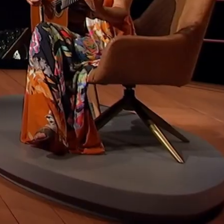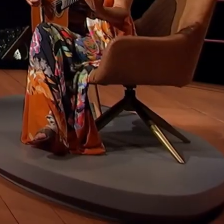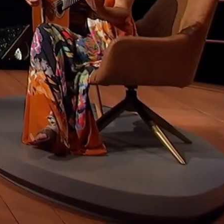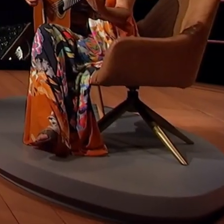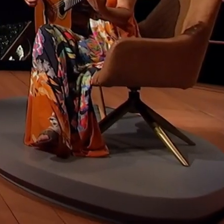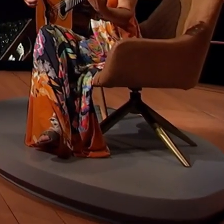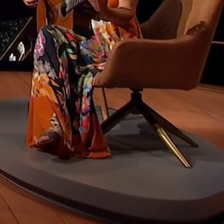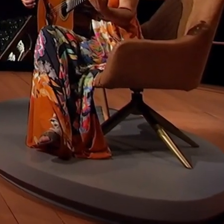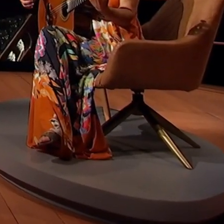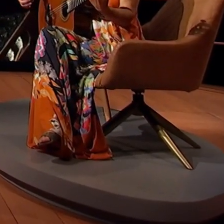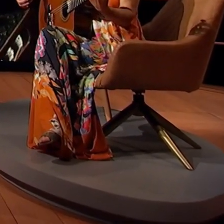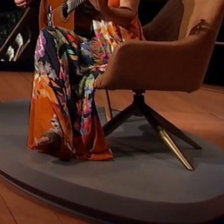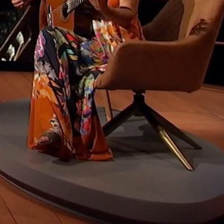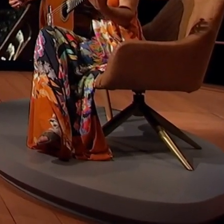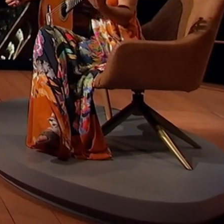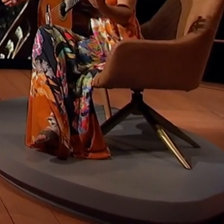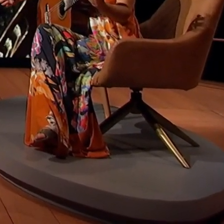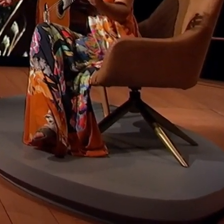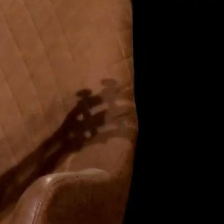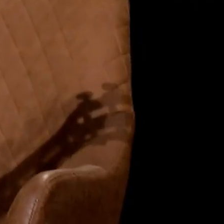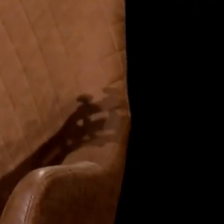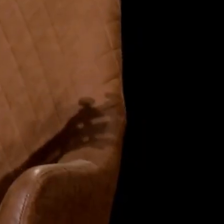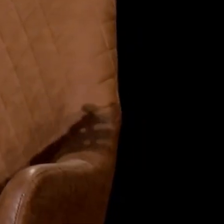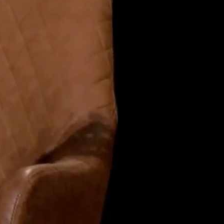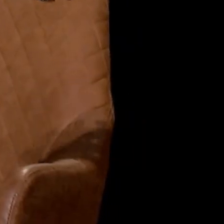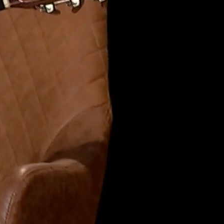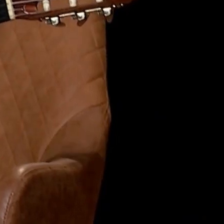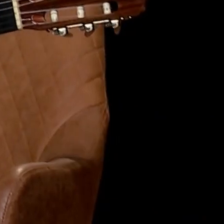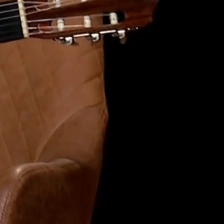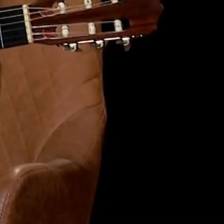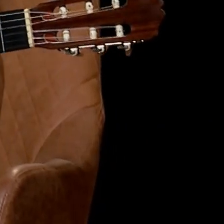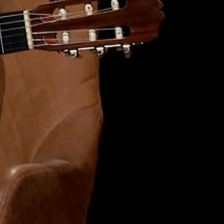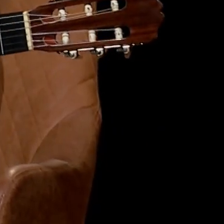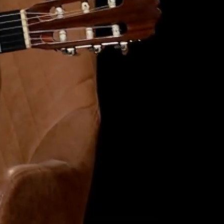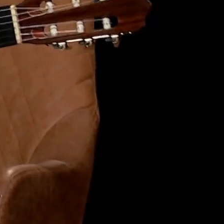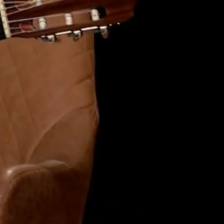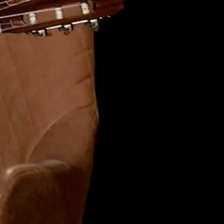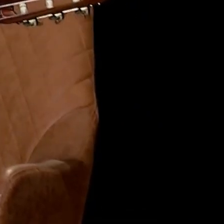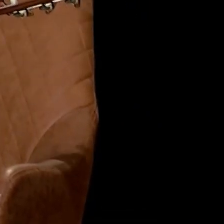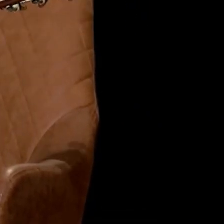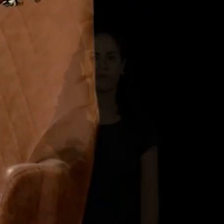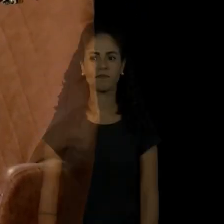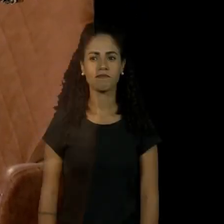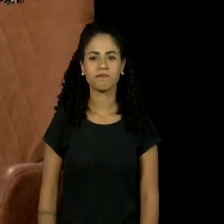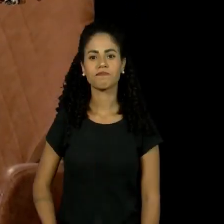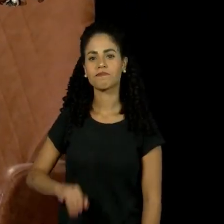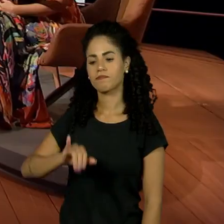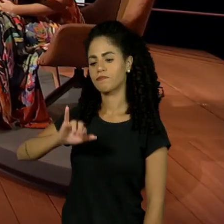Ilha das Flores.